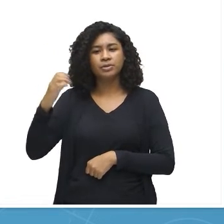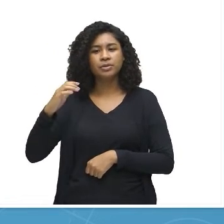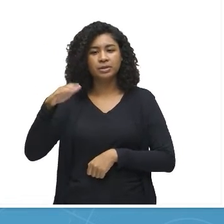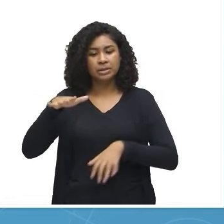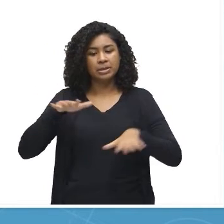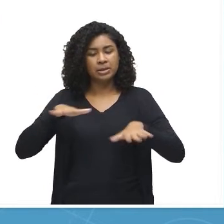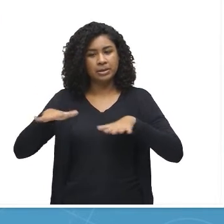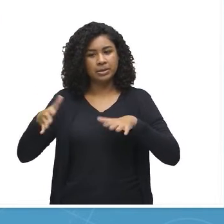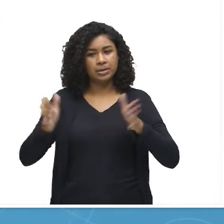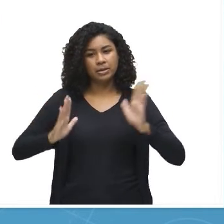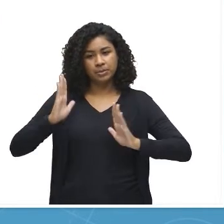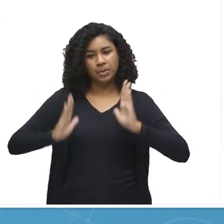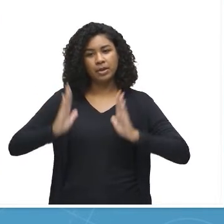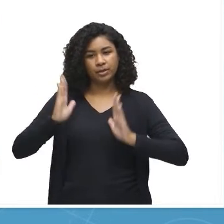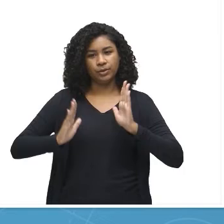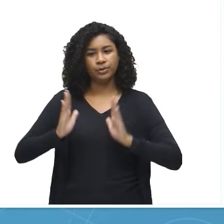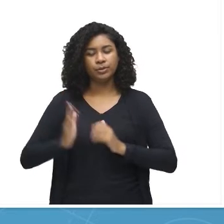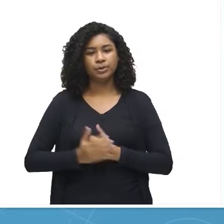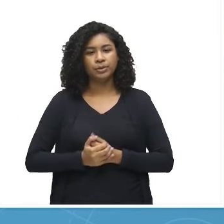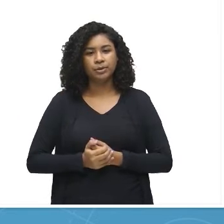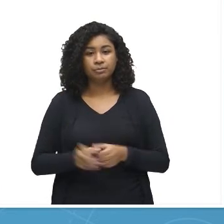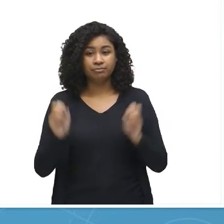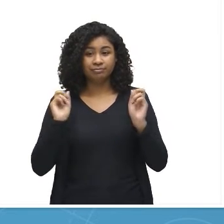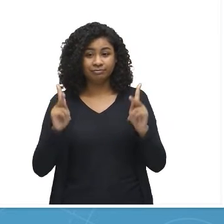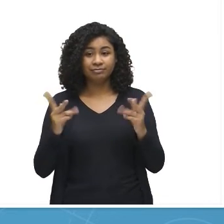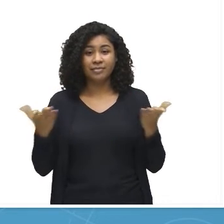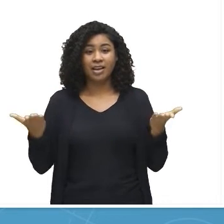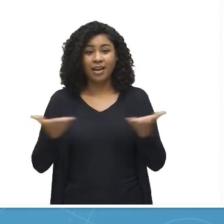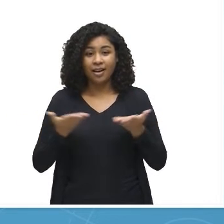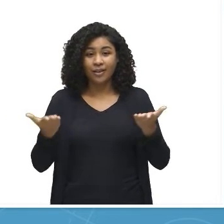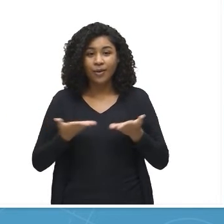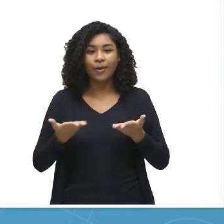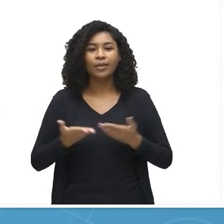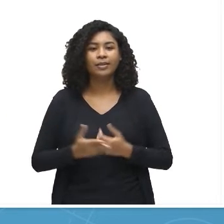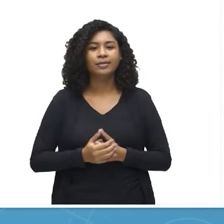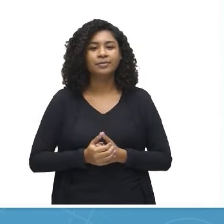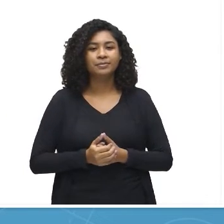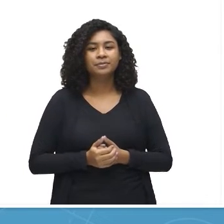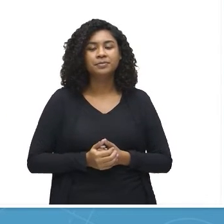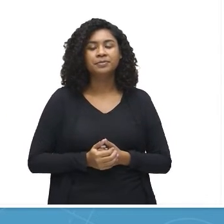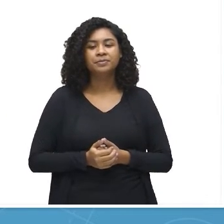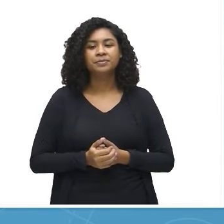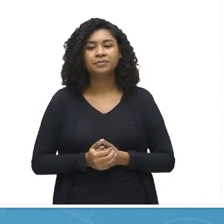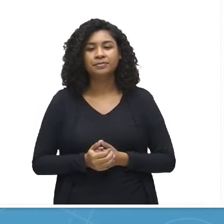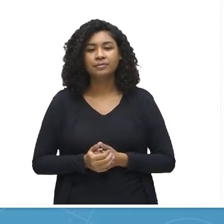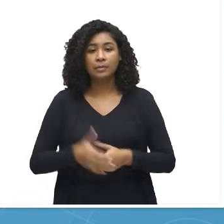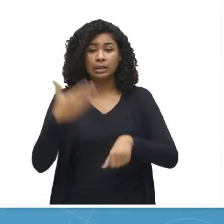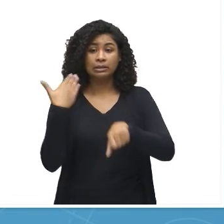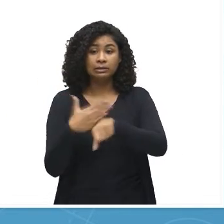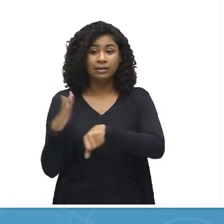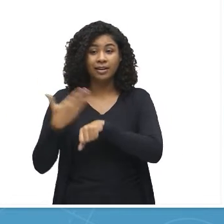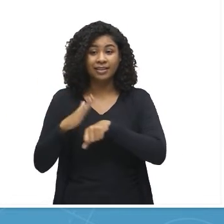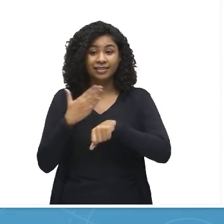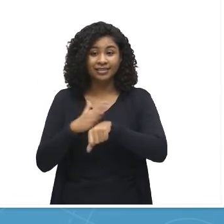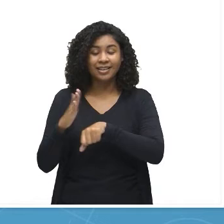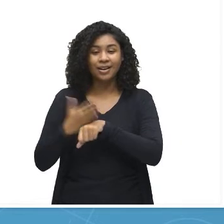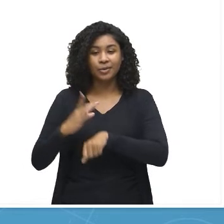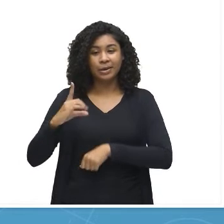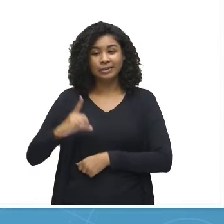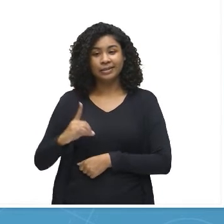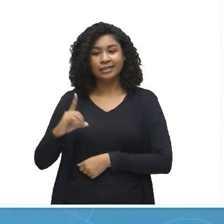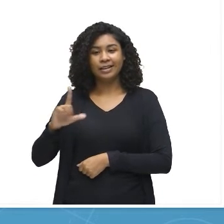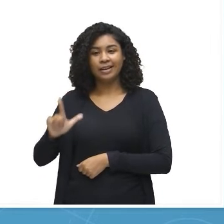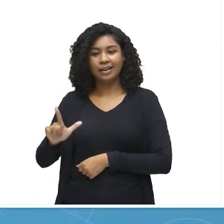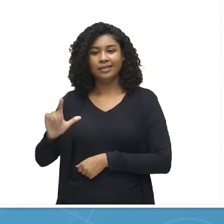carolíngio. Certinho? Então agora é hora da gente colocar esse nosso conhecimento em prática com as nossas questões da